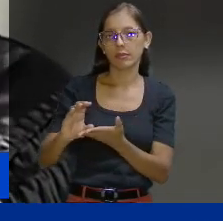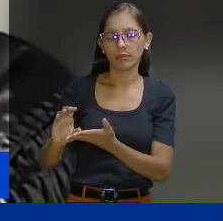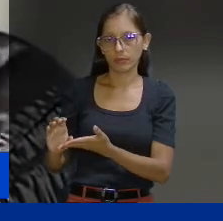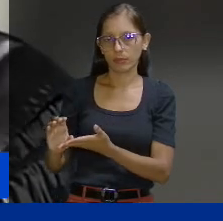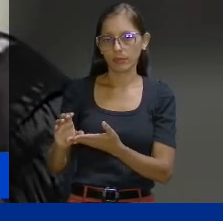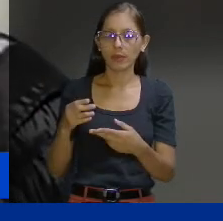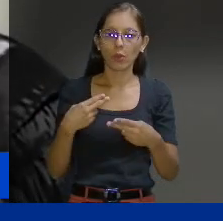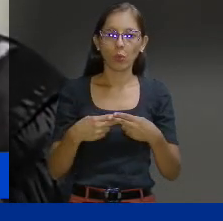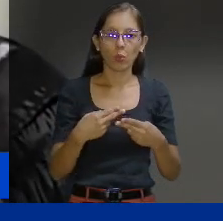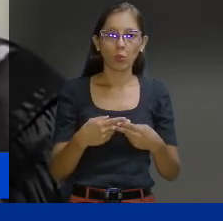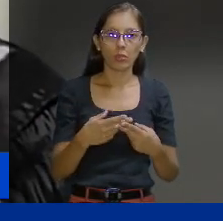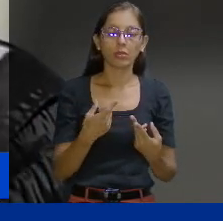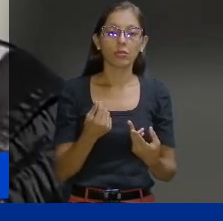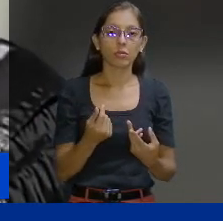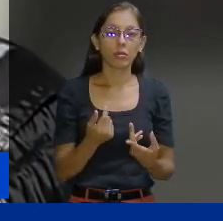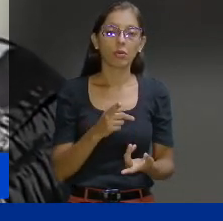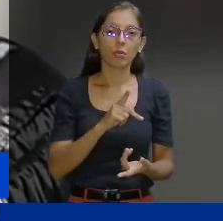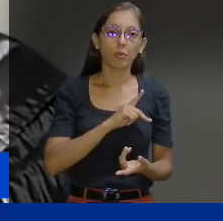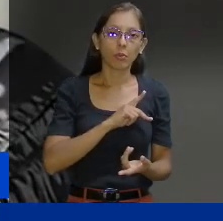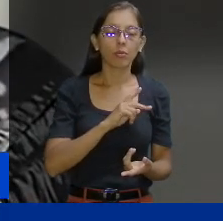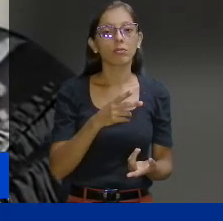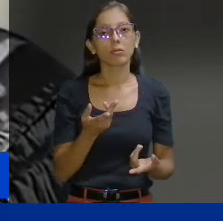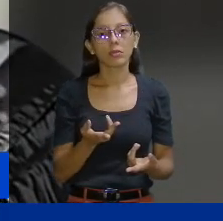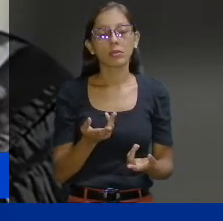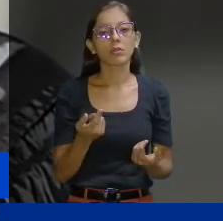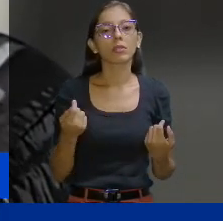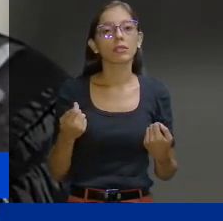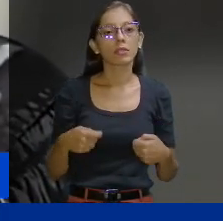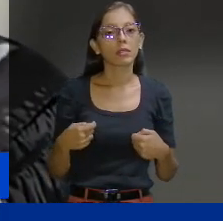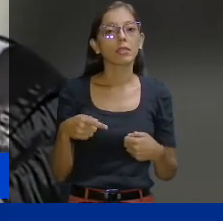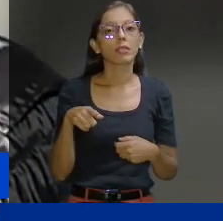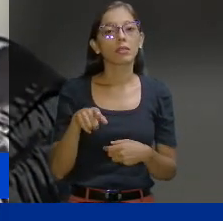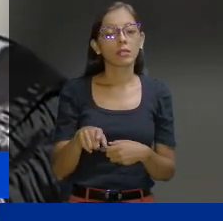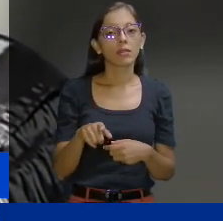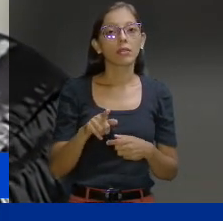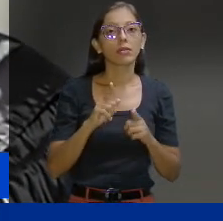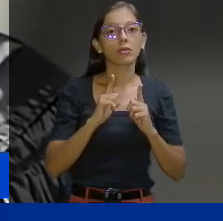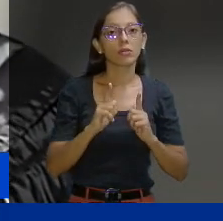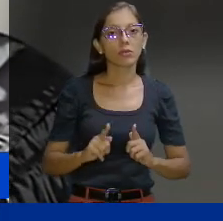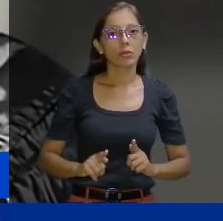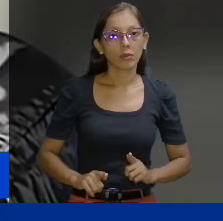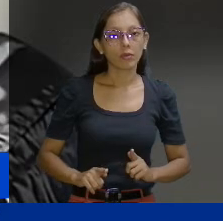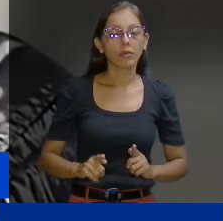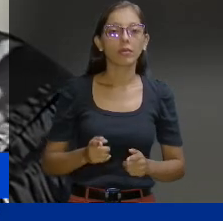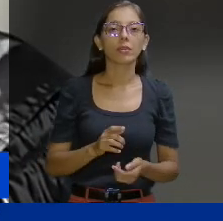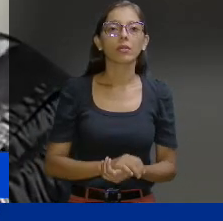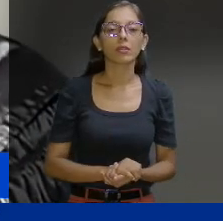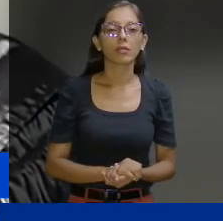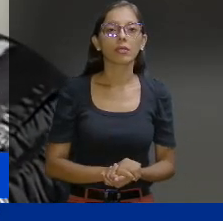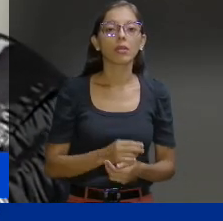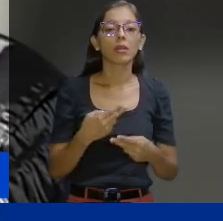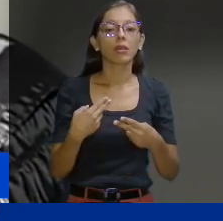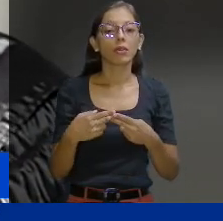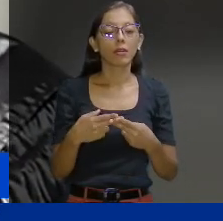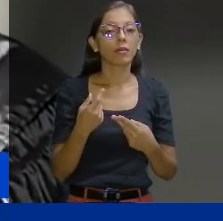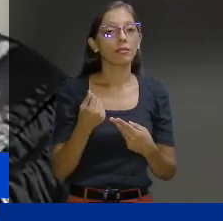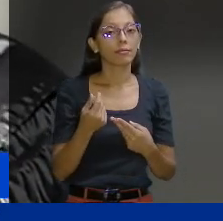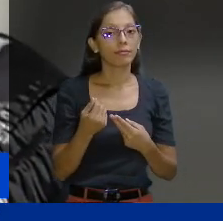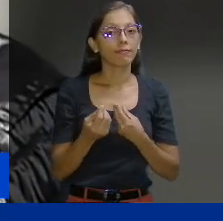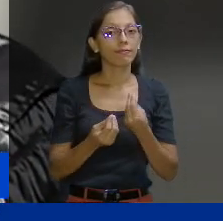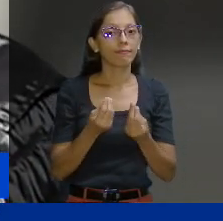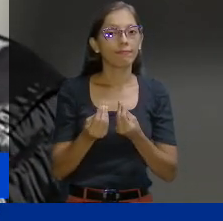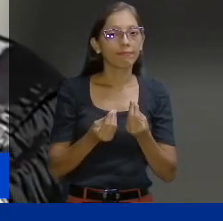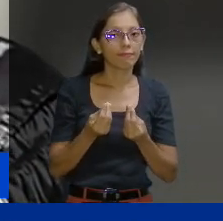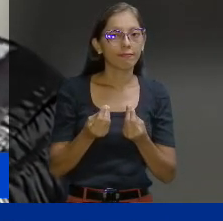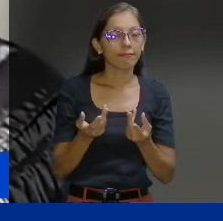de verba pública federal. Por isso, com o objetivo claro e definido do uso dessa verba, que